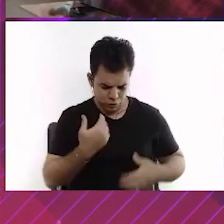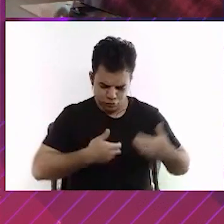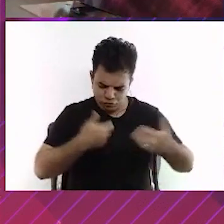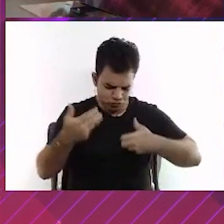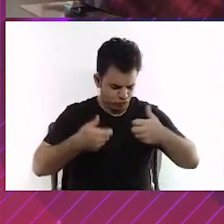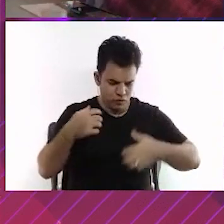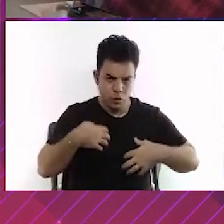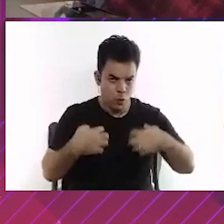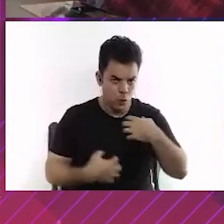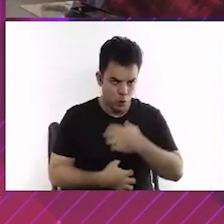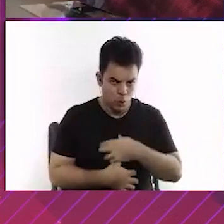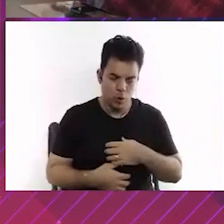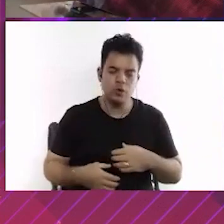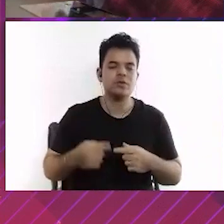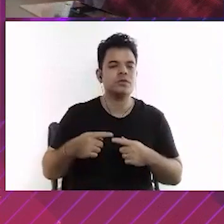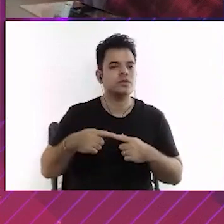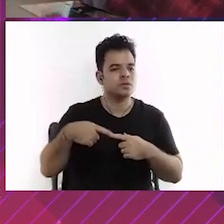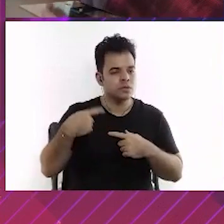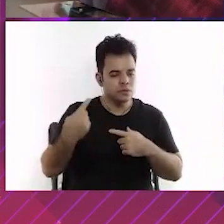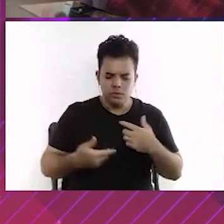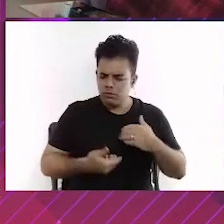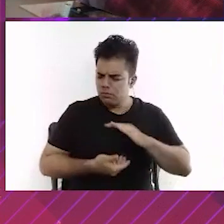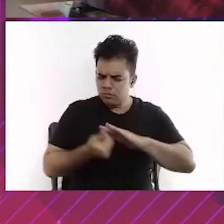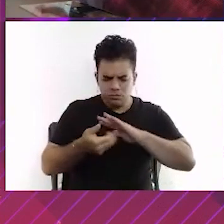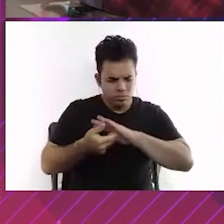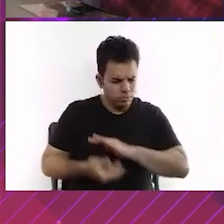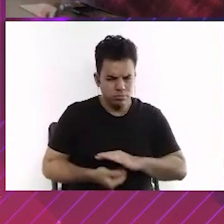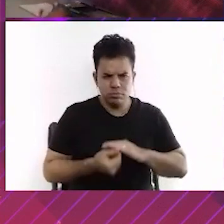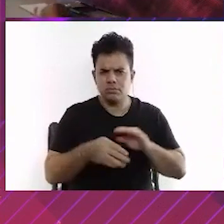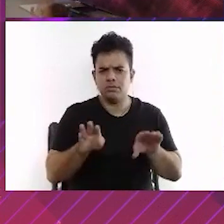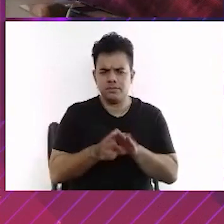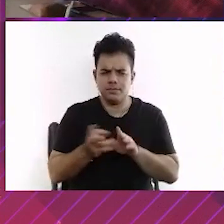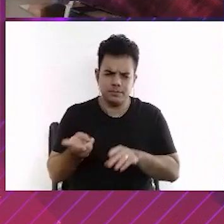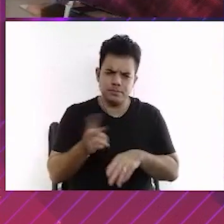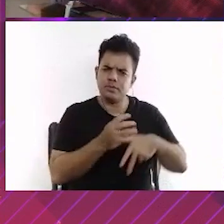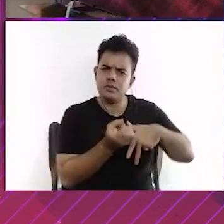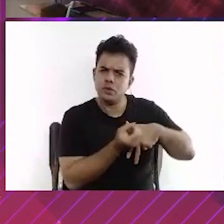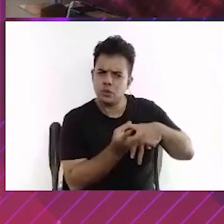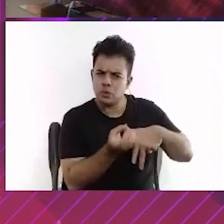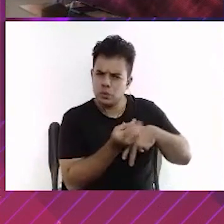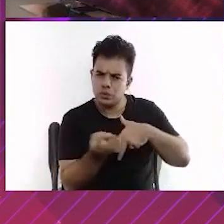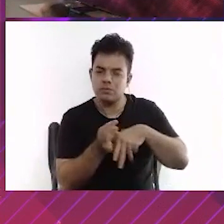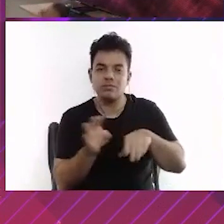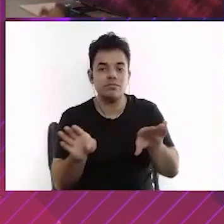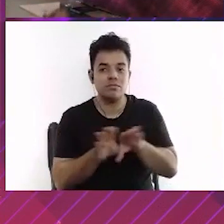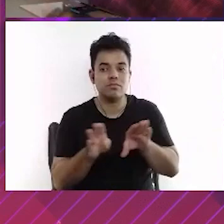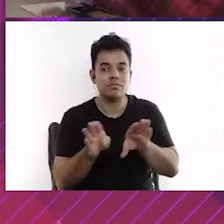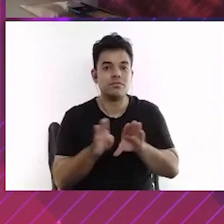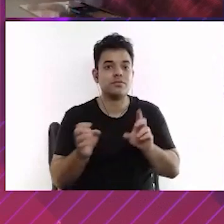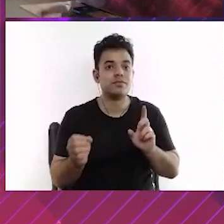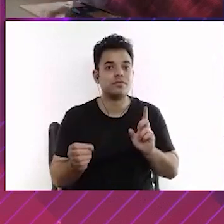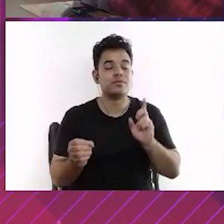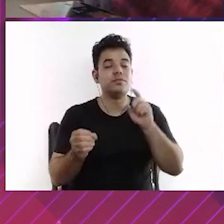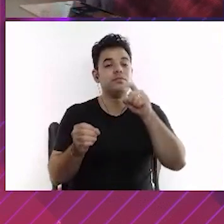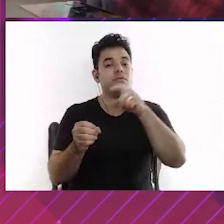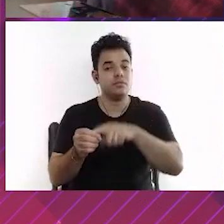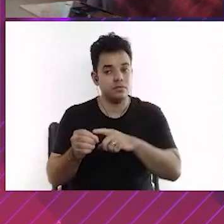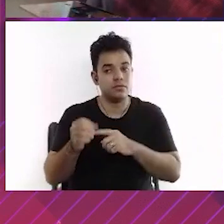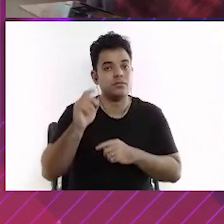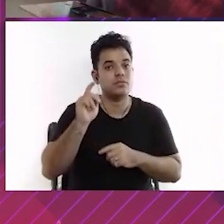seguido para a remoção dos órgãos, o transplante e, consequentemente, o retorno de uma